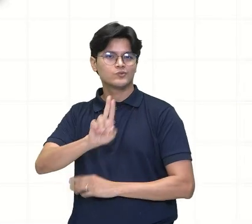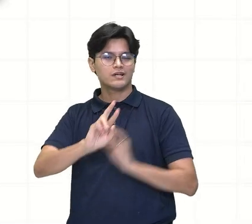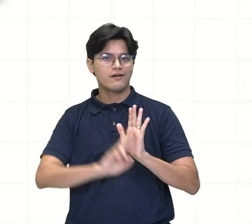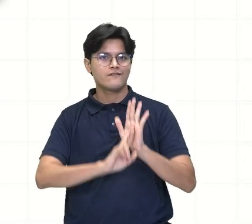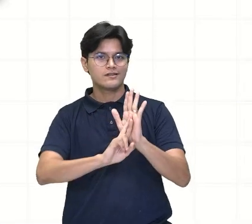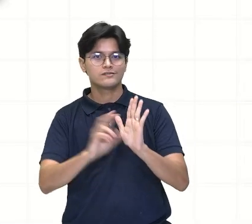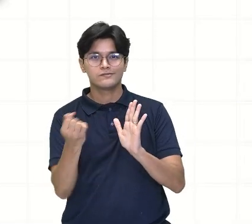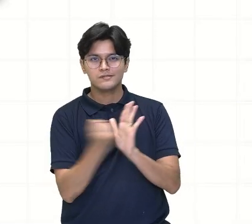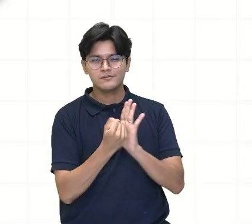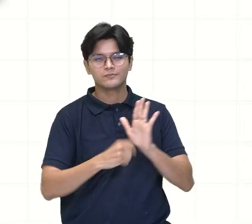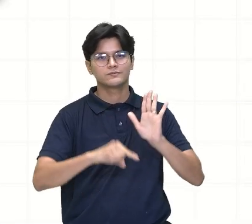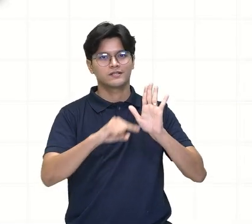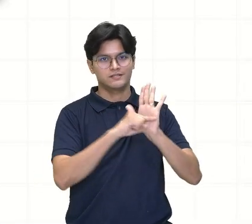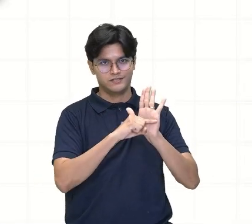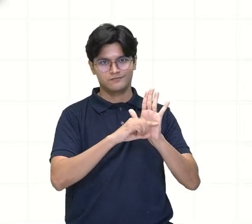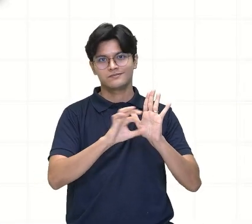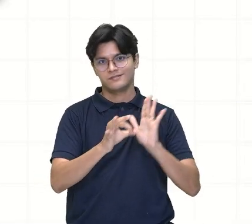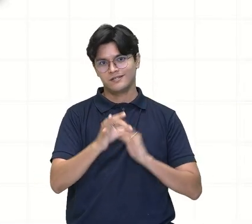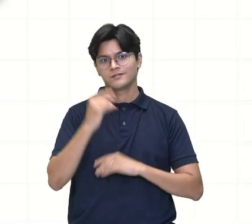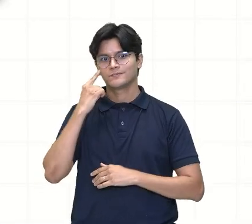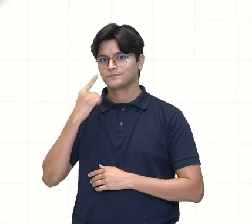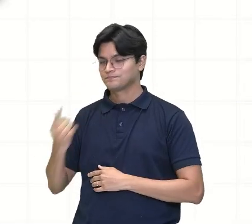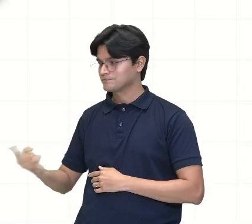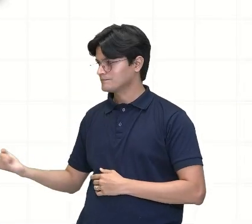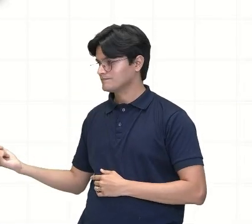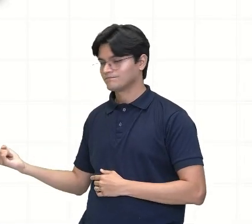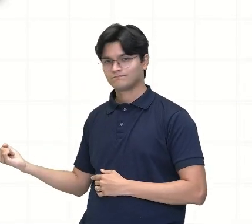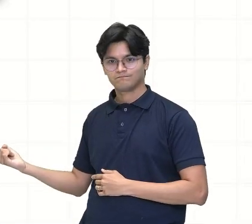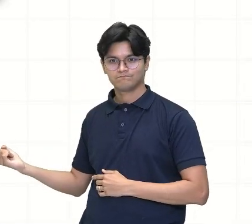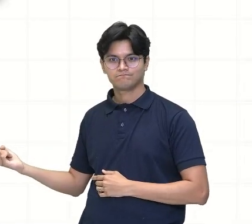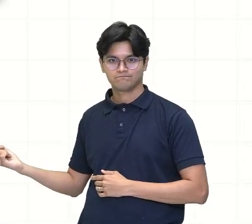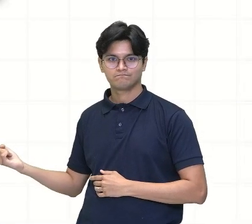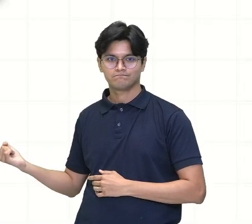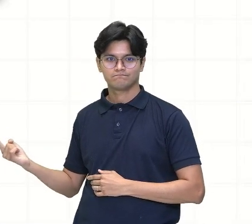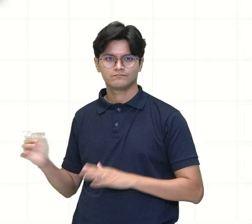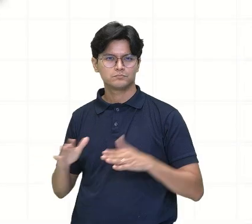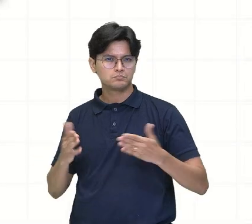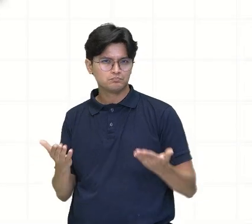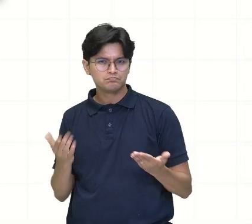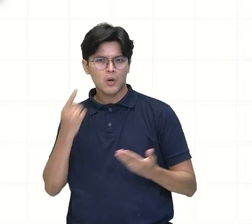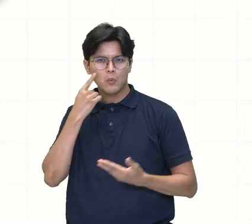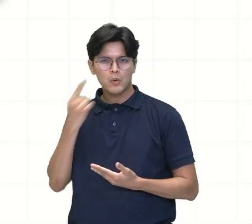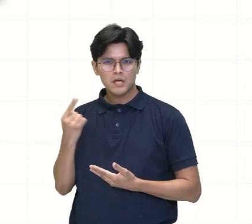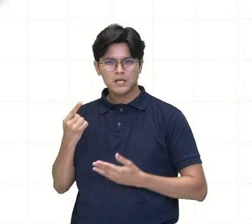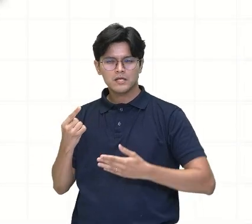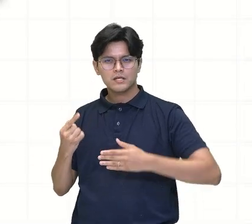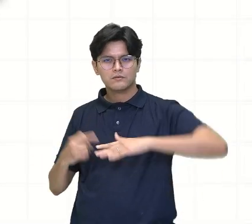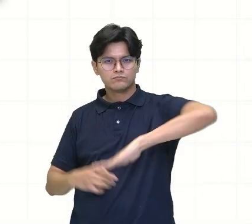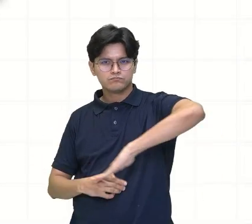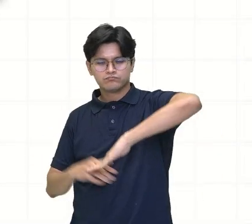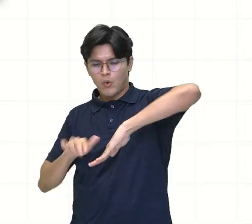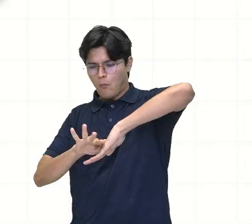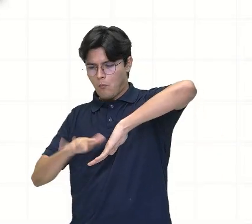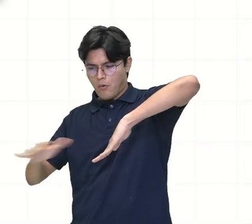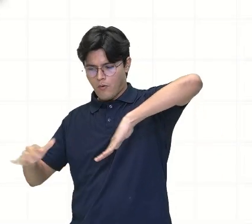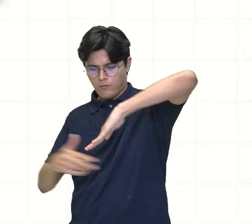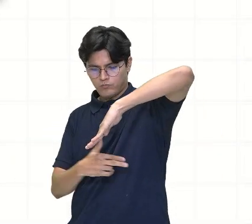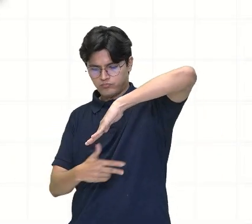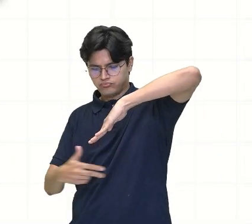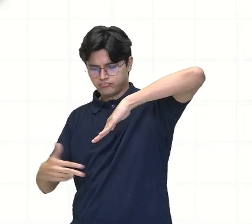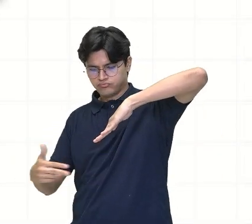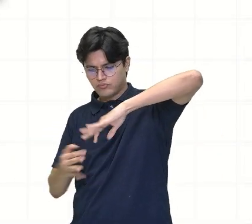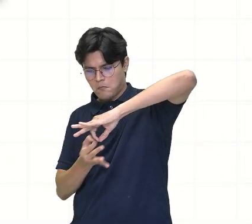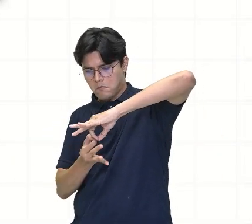1 metro, menos 2 metros, menos 3 metros, mais ou menos aqui menos 4 metros. Ele